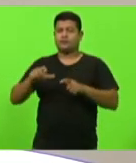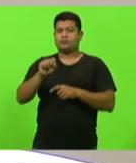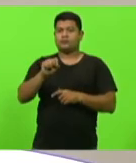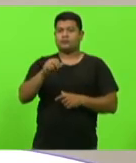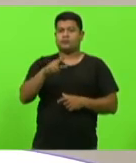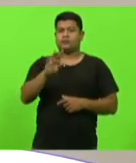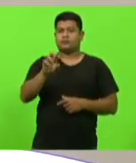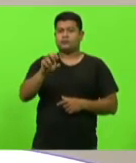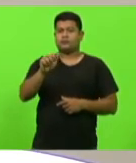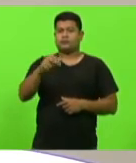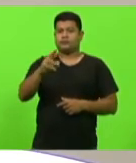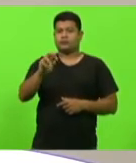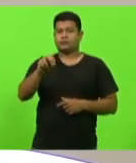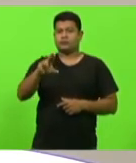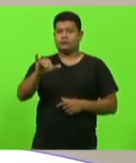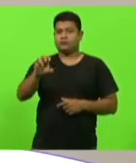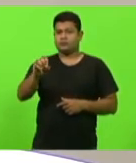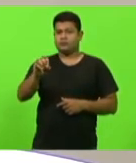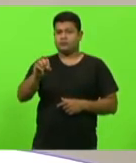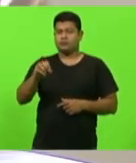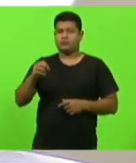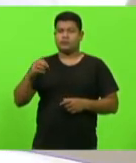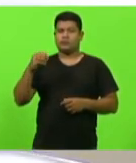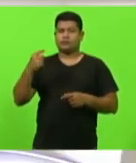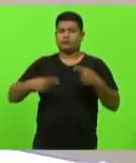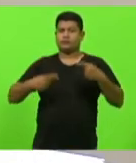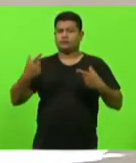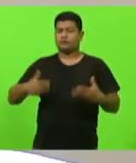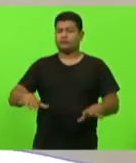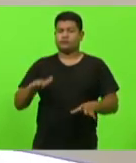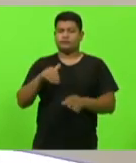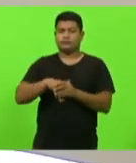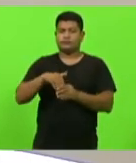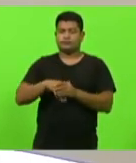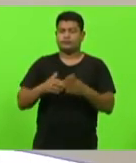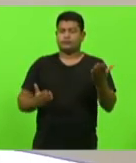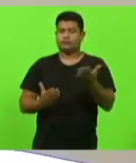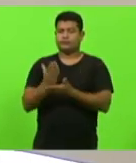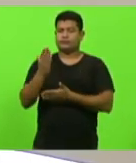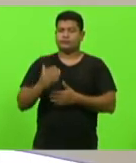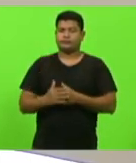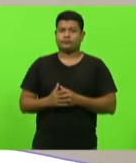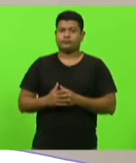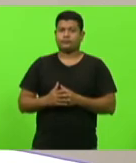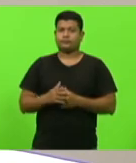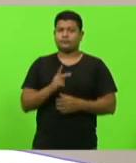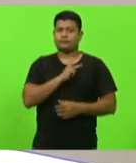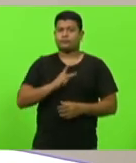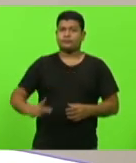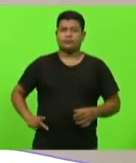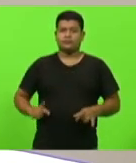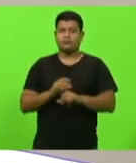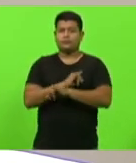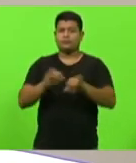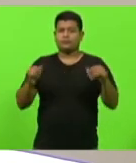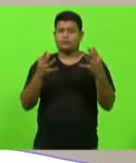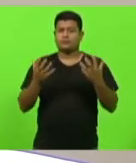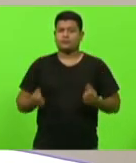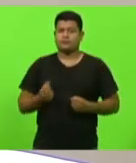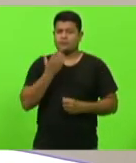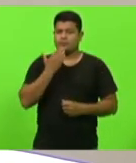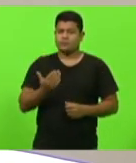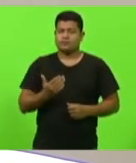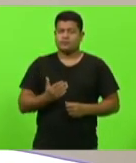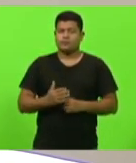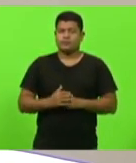discussão, não havendo que queira discutir, em votação, aprovado. Esta presidência comunica que deferem os seguintes